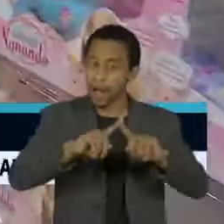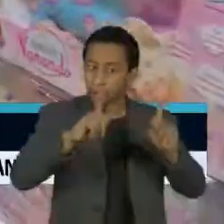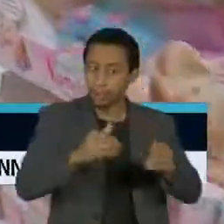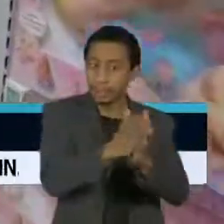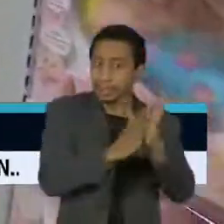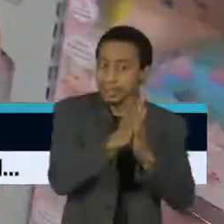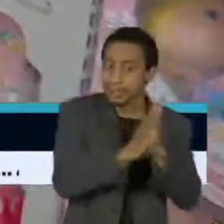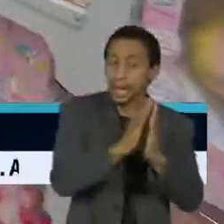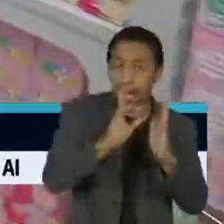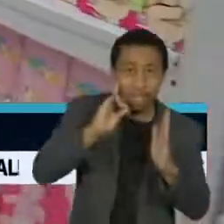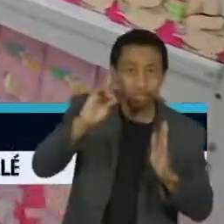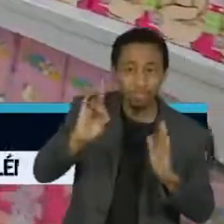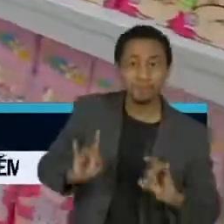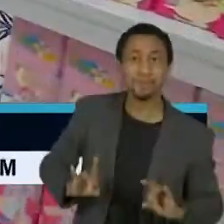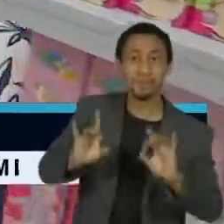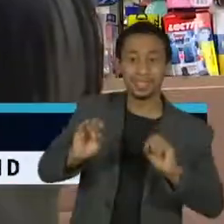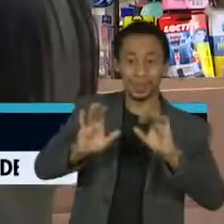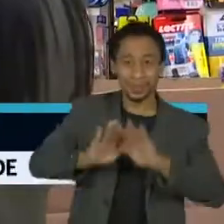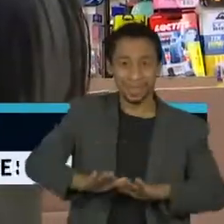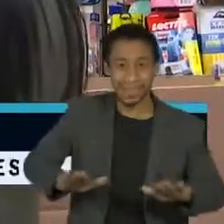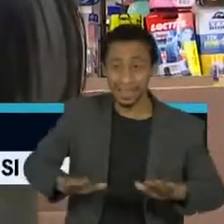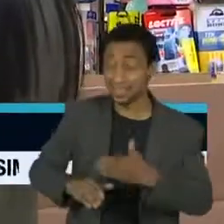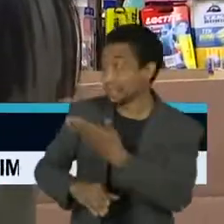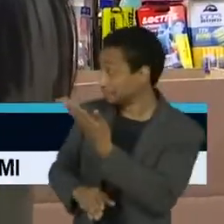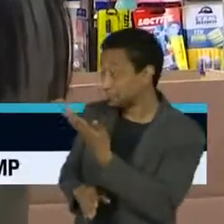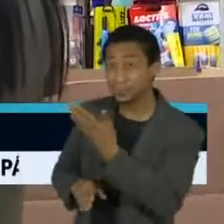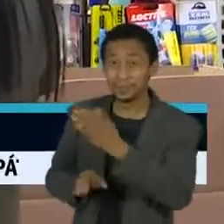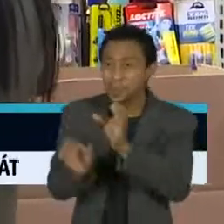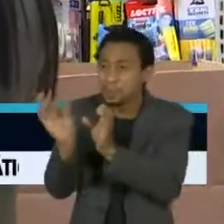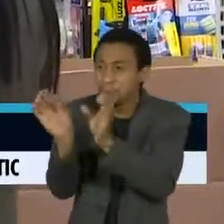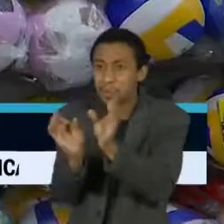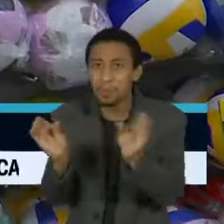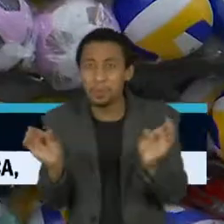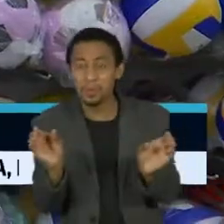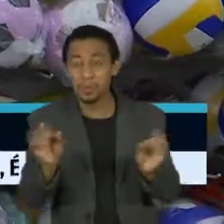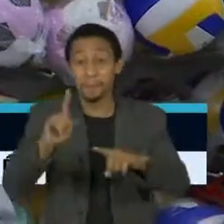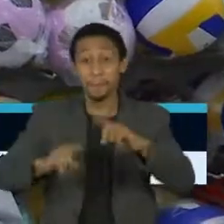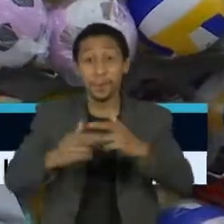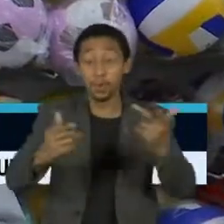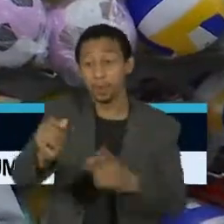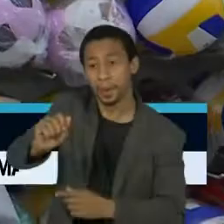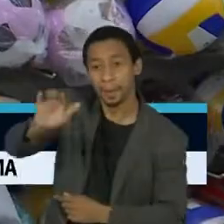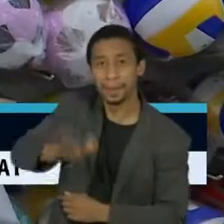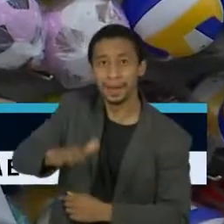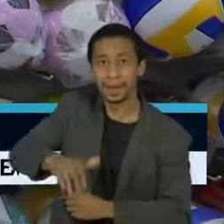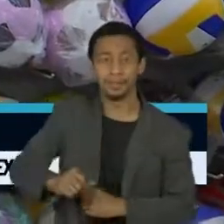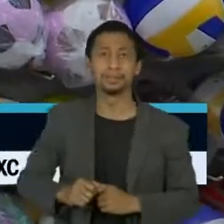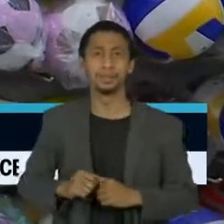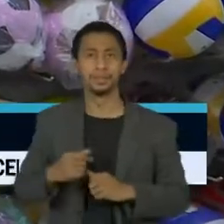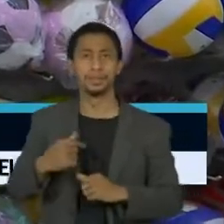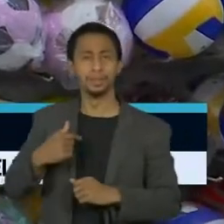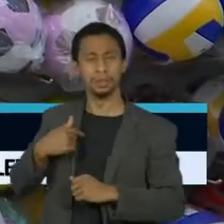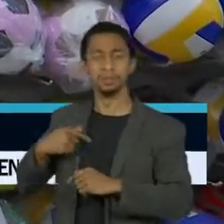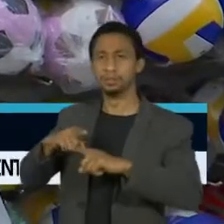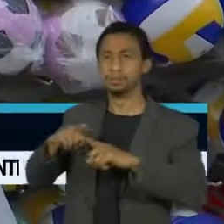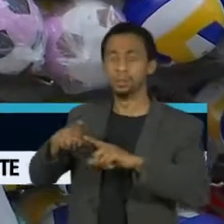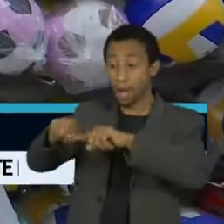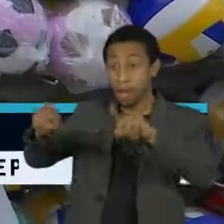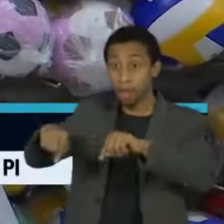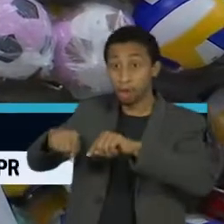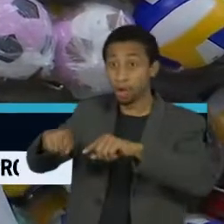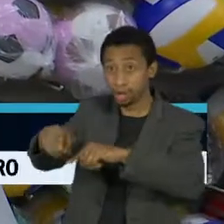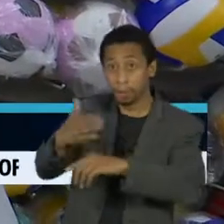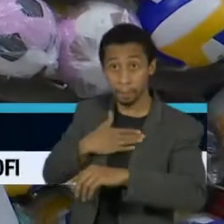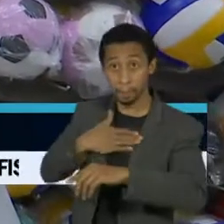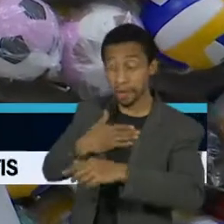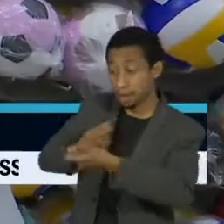Crianças. Esta aqui reforçou os estoques com produtos de menor valor. A variedade de brinquedo que eu tenho é muito grande. Isso, no caso, é o grande atrativo